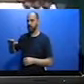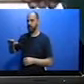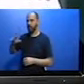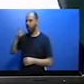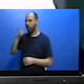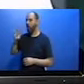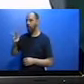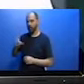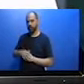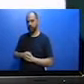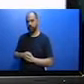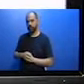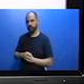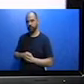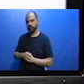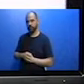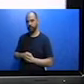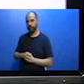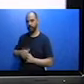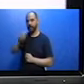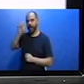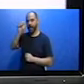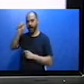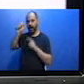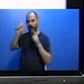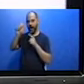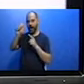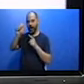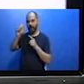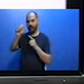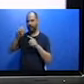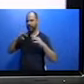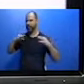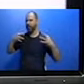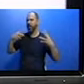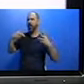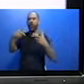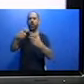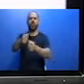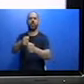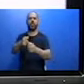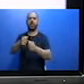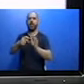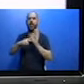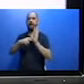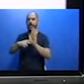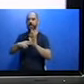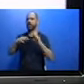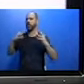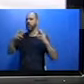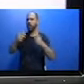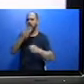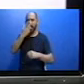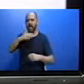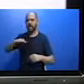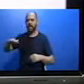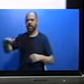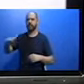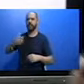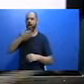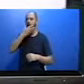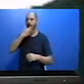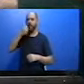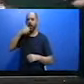a e ele representa todas as crianças cujos pais não agem corretamente no